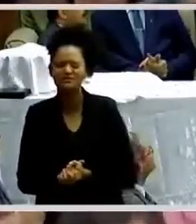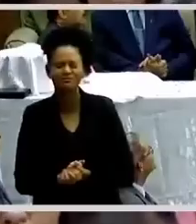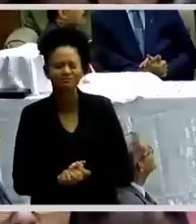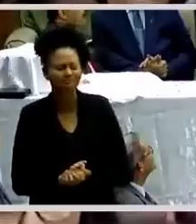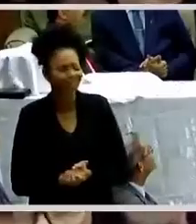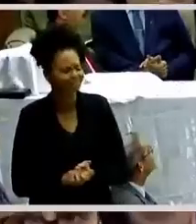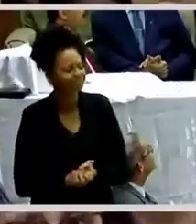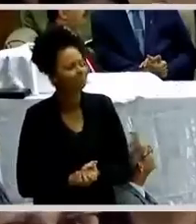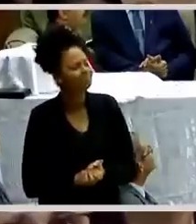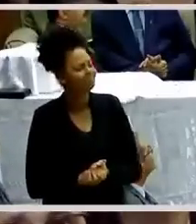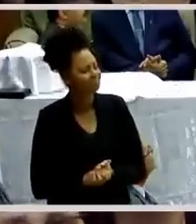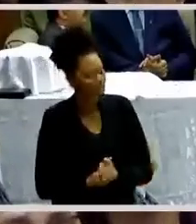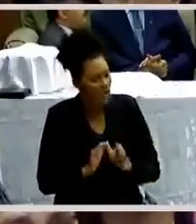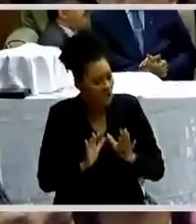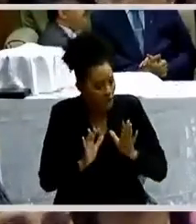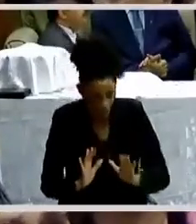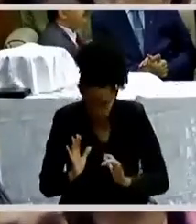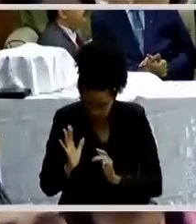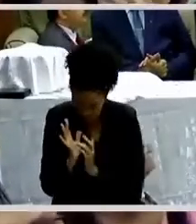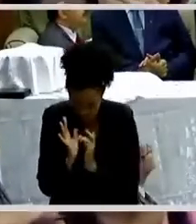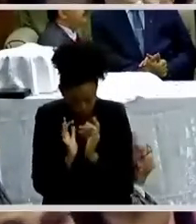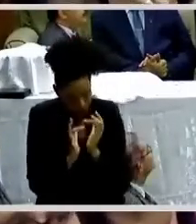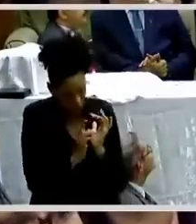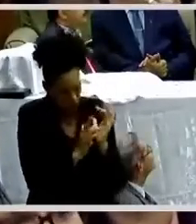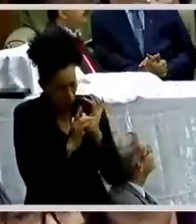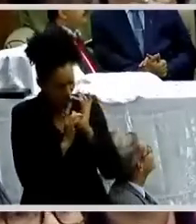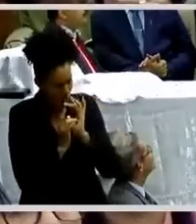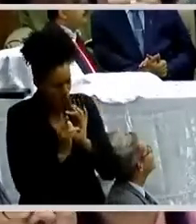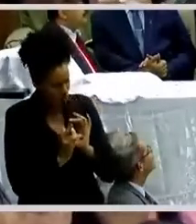Quando os impostos, Jesus nasce.